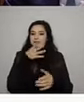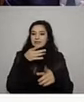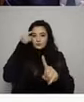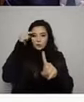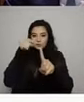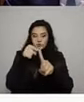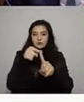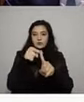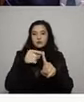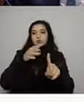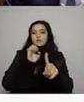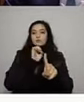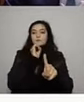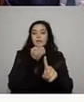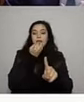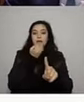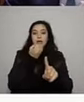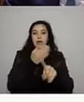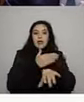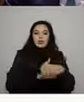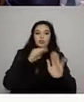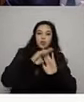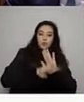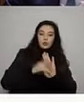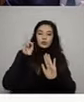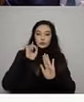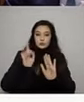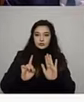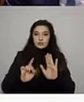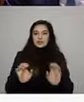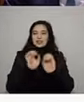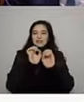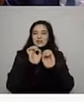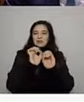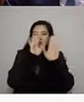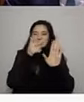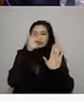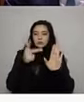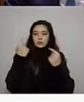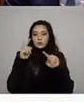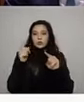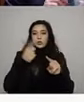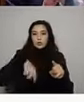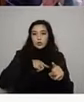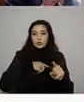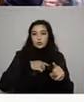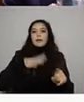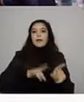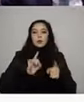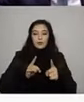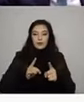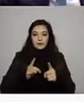explicar uma situação do período antes da ordem do dia que não tinha ficado bem explicada. Como todos nós o que queremos é